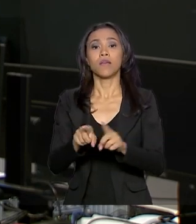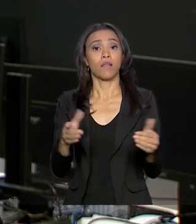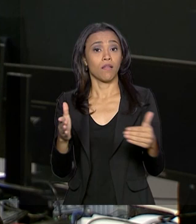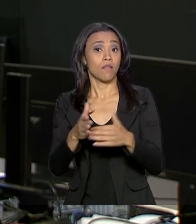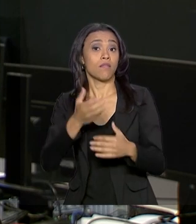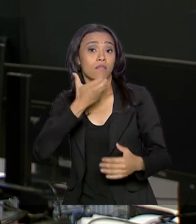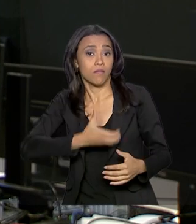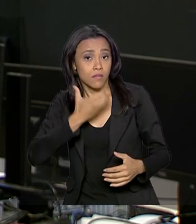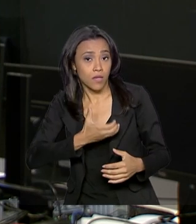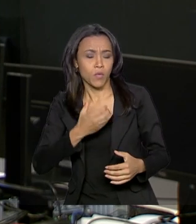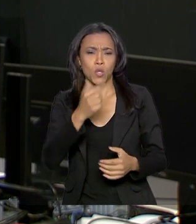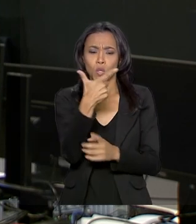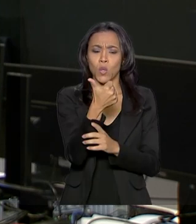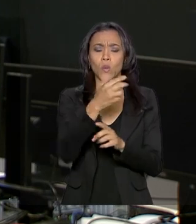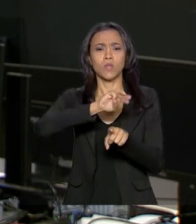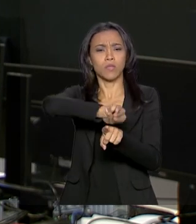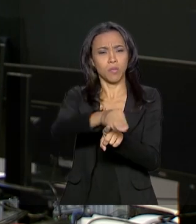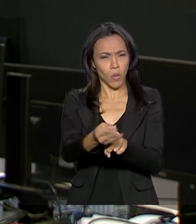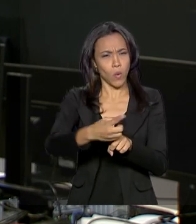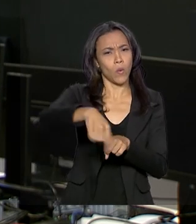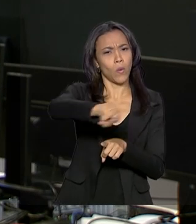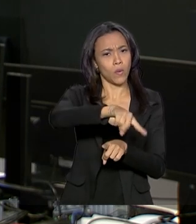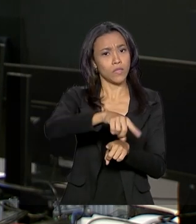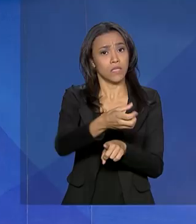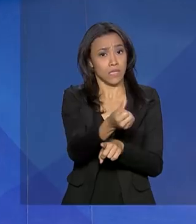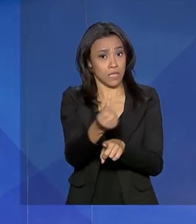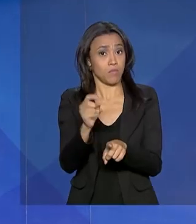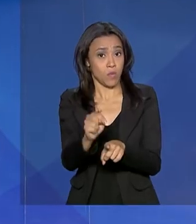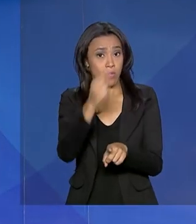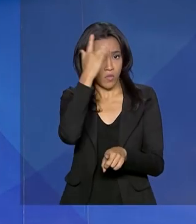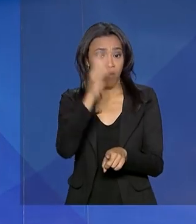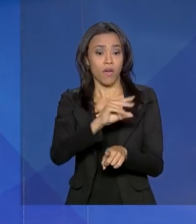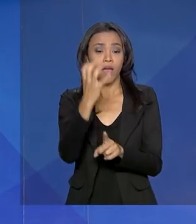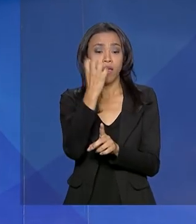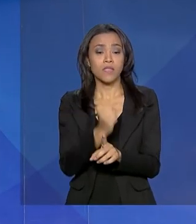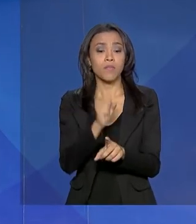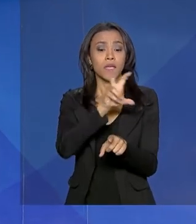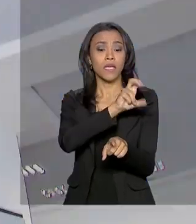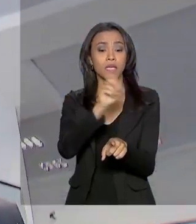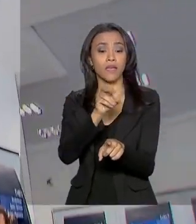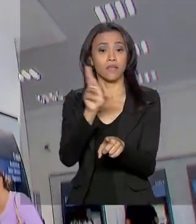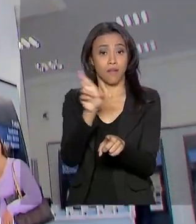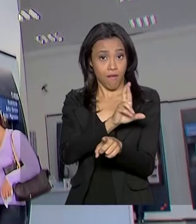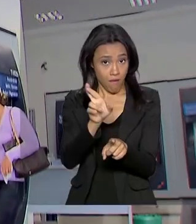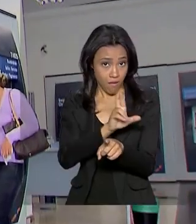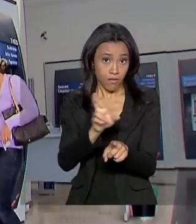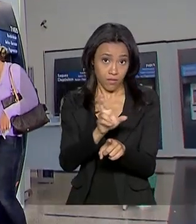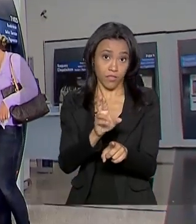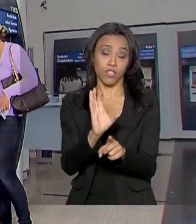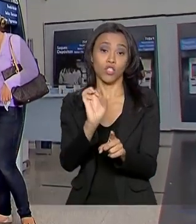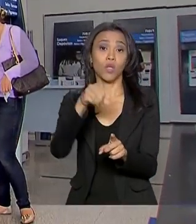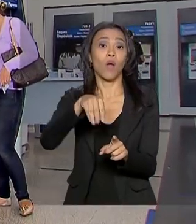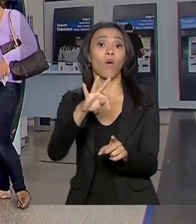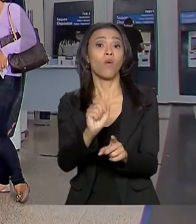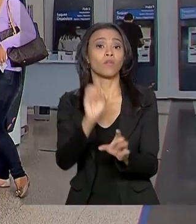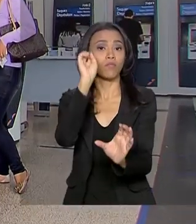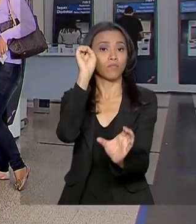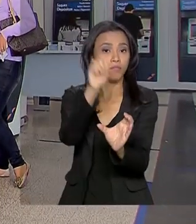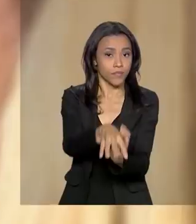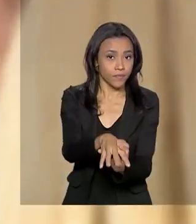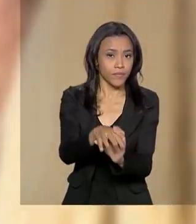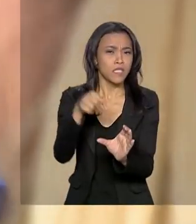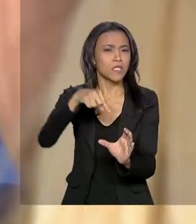de 12 milhões e 600 mil pessoas receberão até R$ 500 de cada conta, ativa ou inativa do fundo. Isso